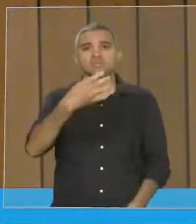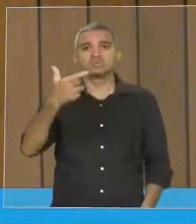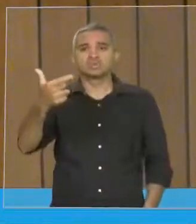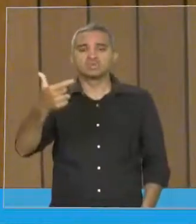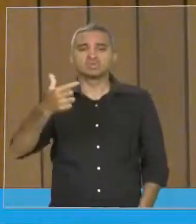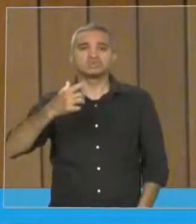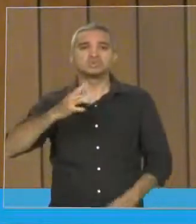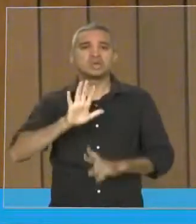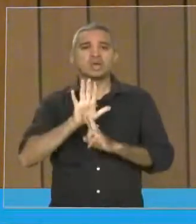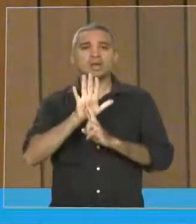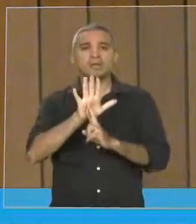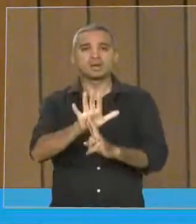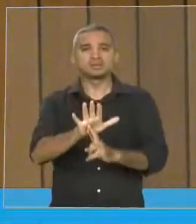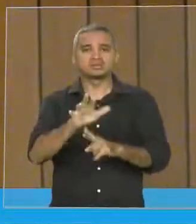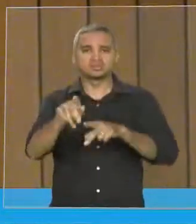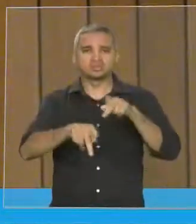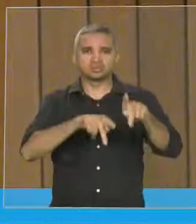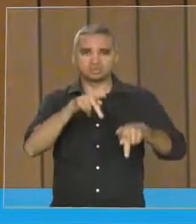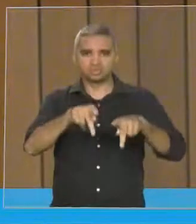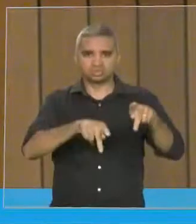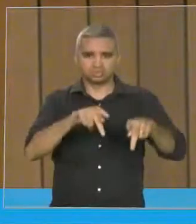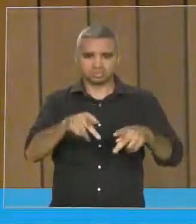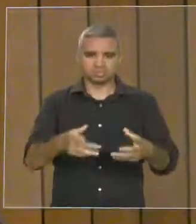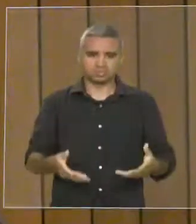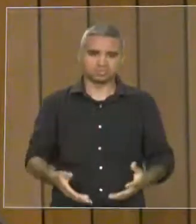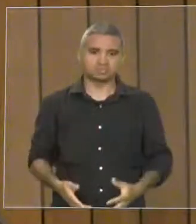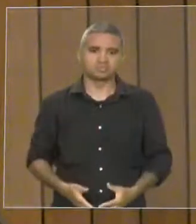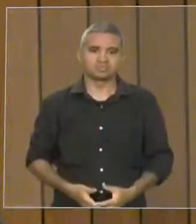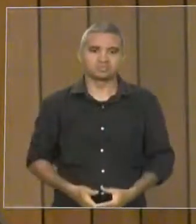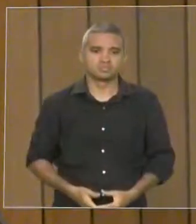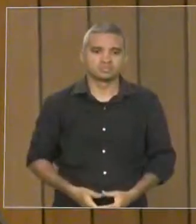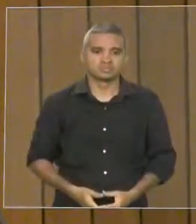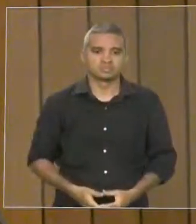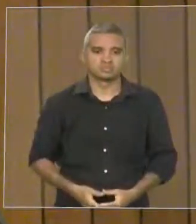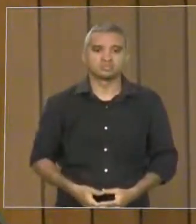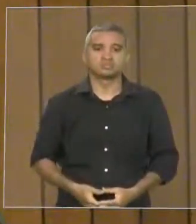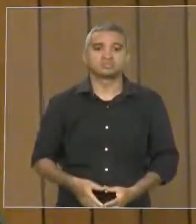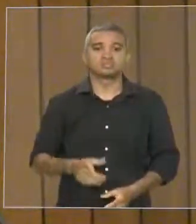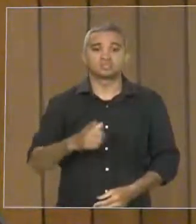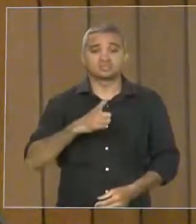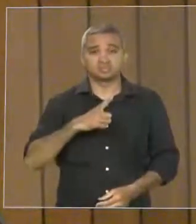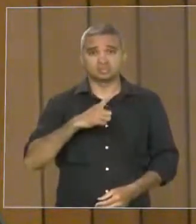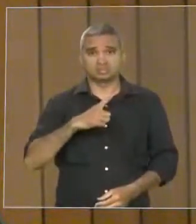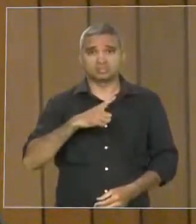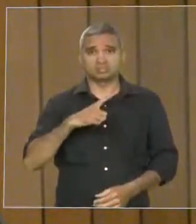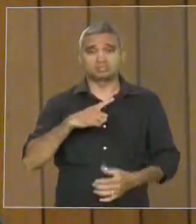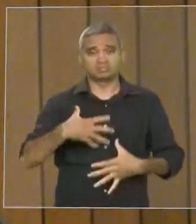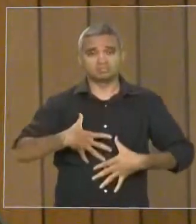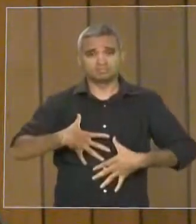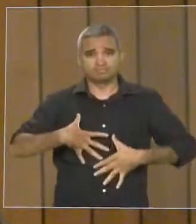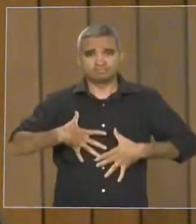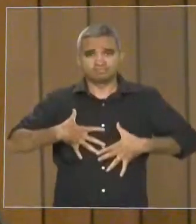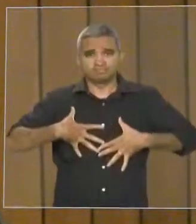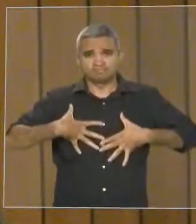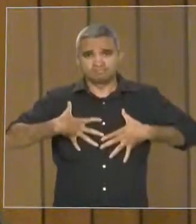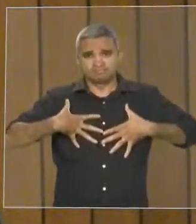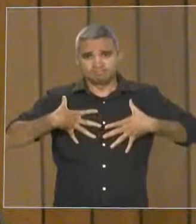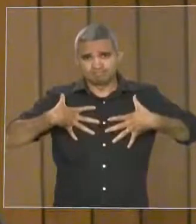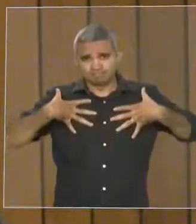povo. Tenho a impressão que aí reside o privilégio do